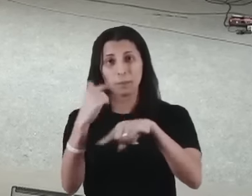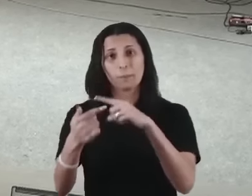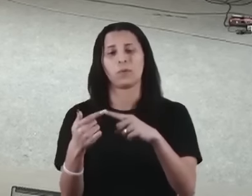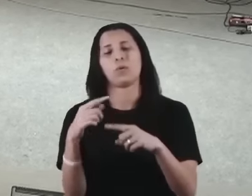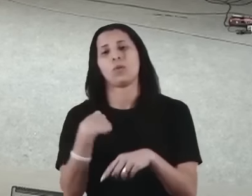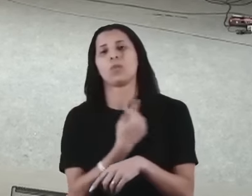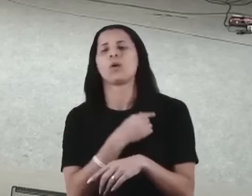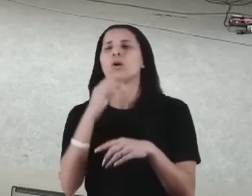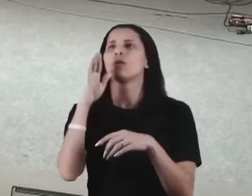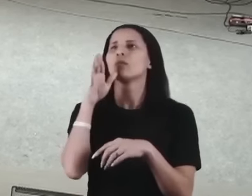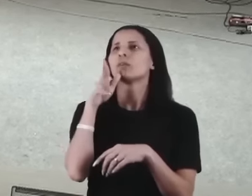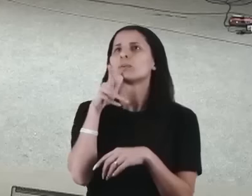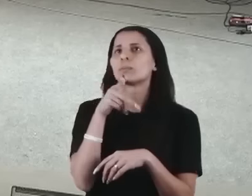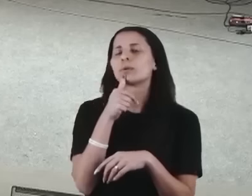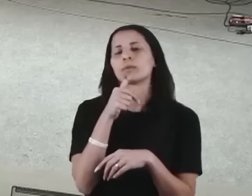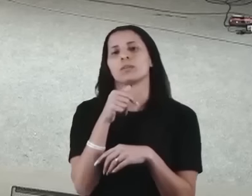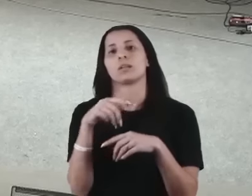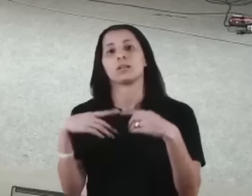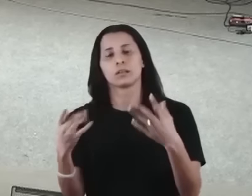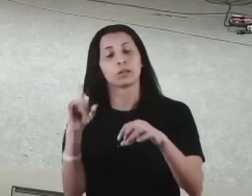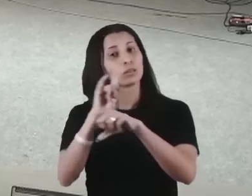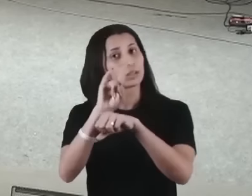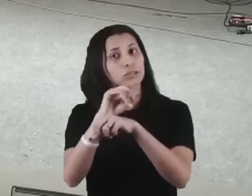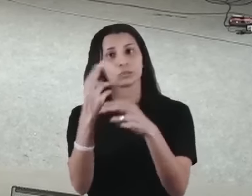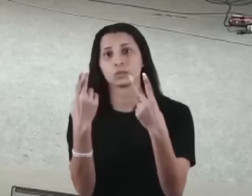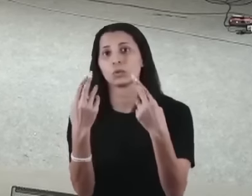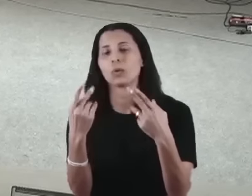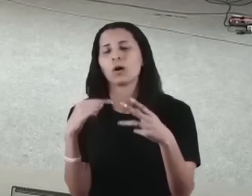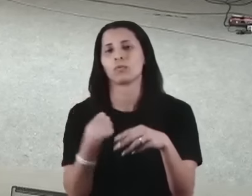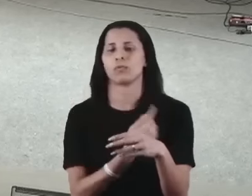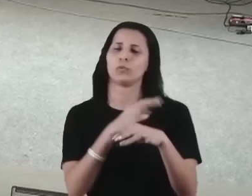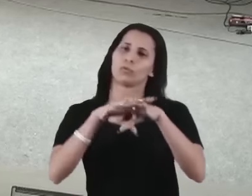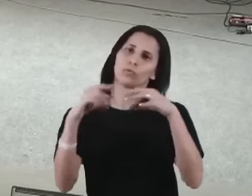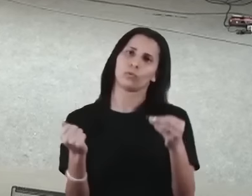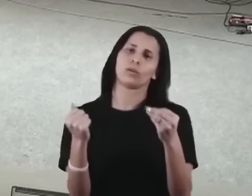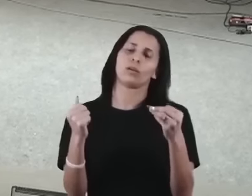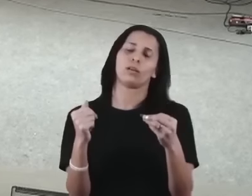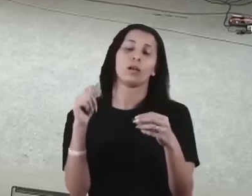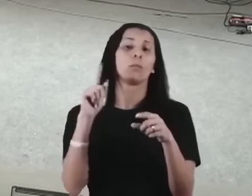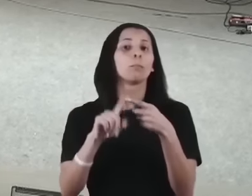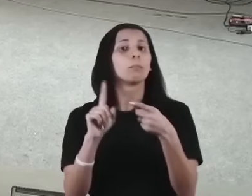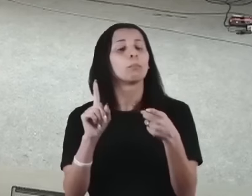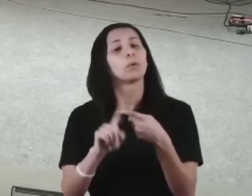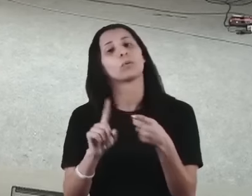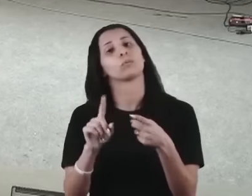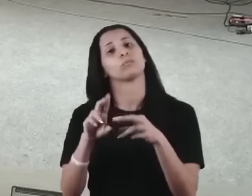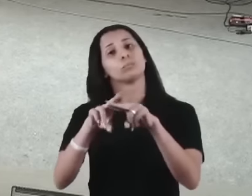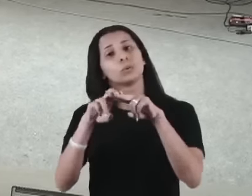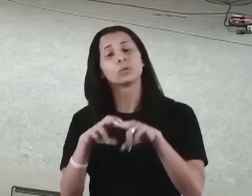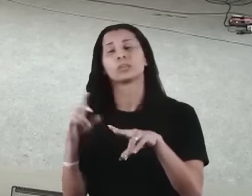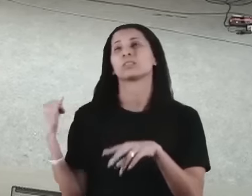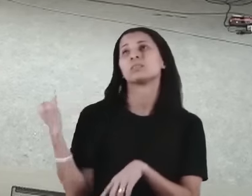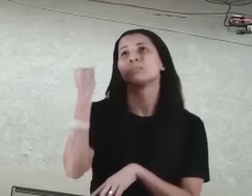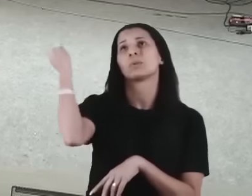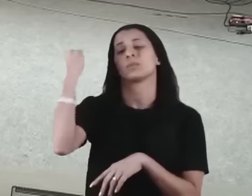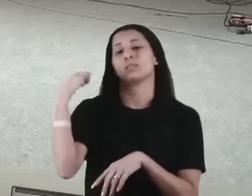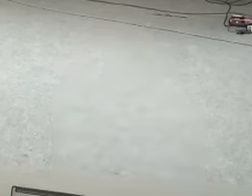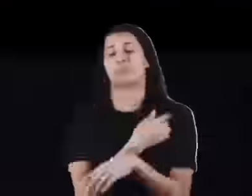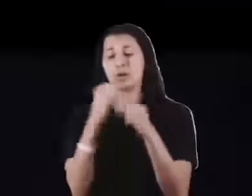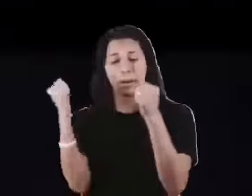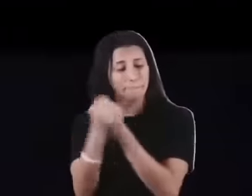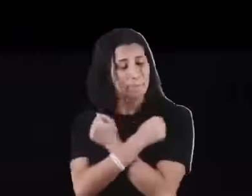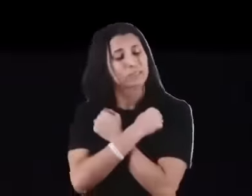para acontecer e anos para se recuperar é por isso que é tão importante você abraçar a dor da recuperação porque vai doer o